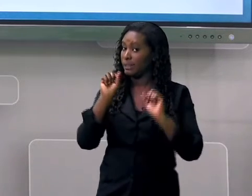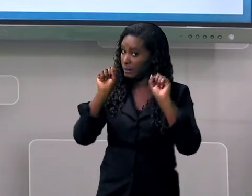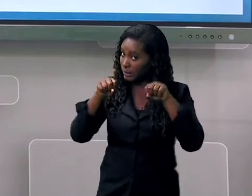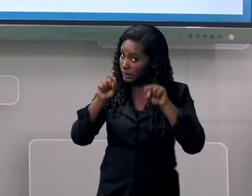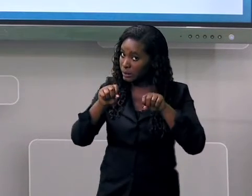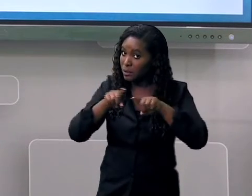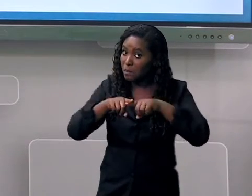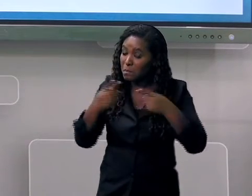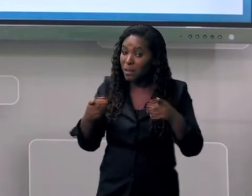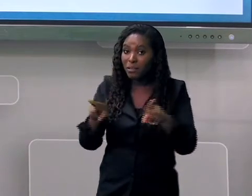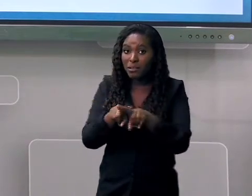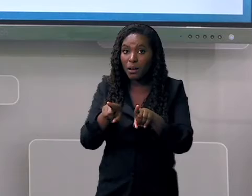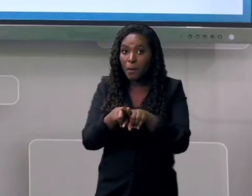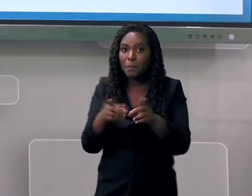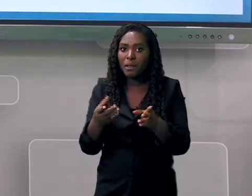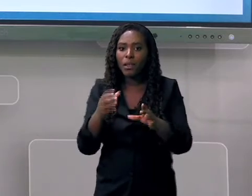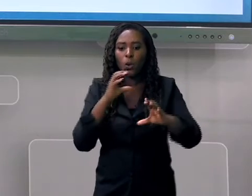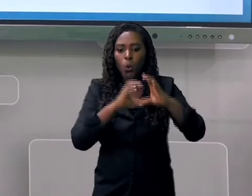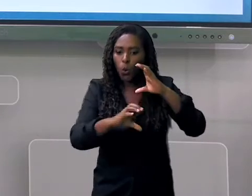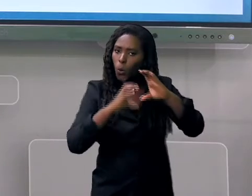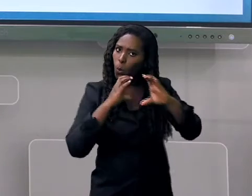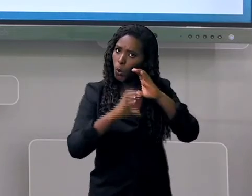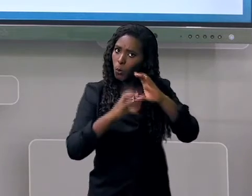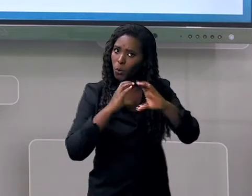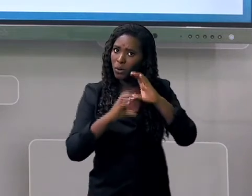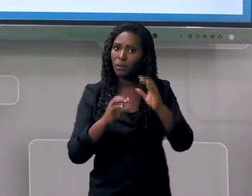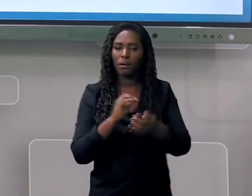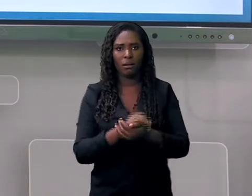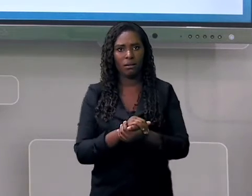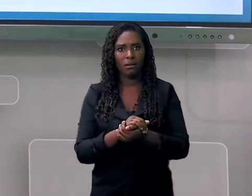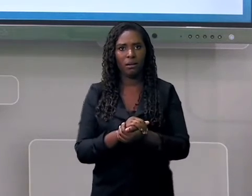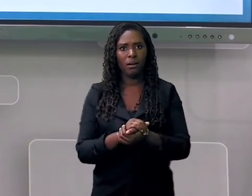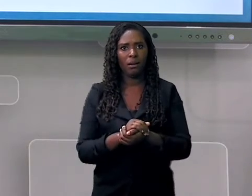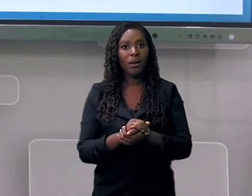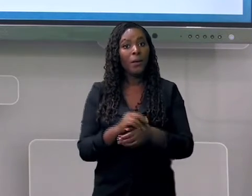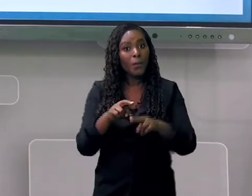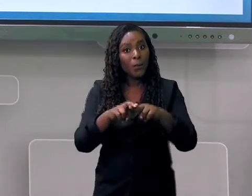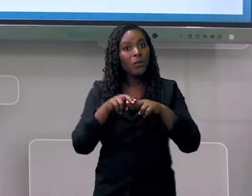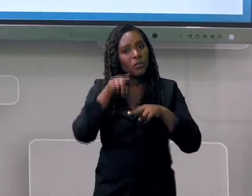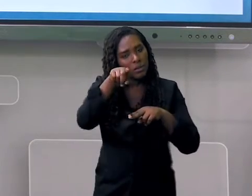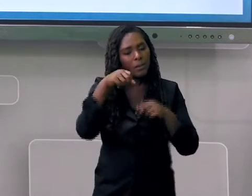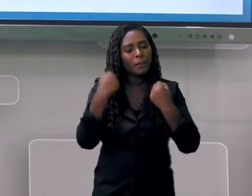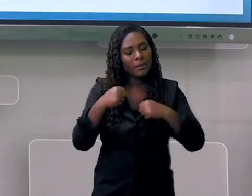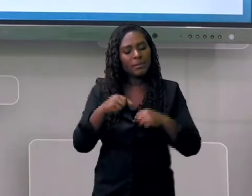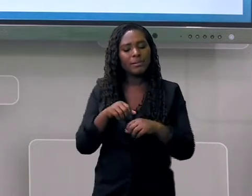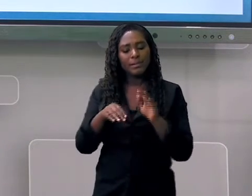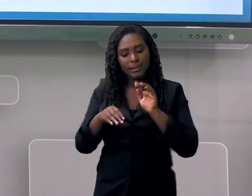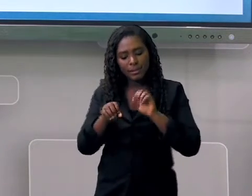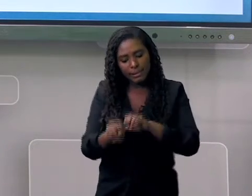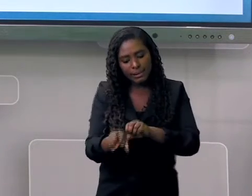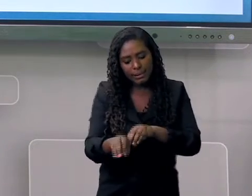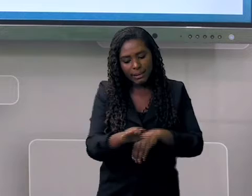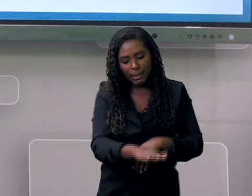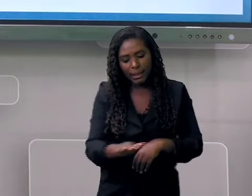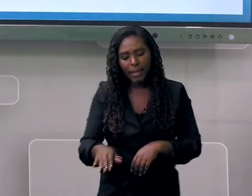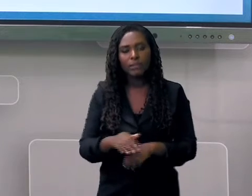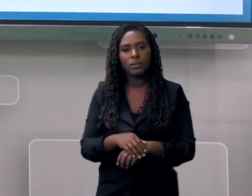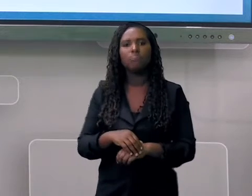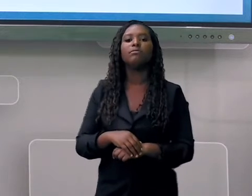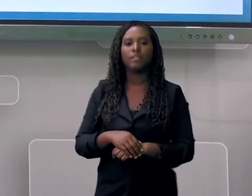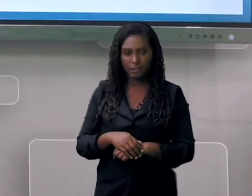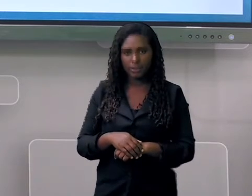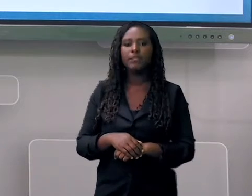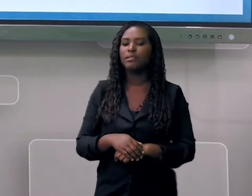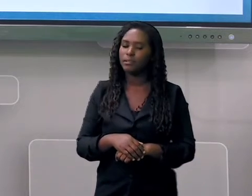isso, ensine a criança a dizer sim e não, através do balançar, né, da cabeça.